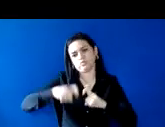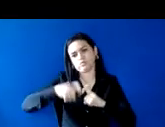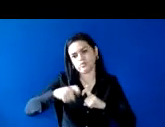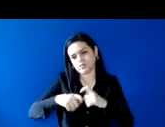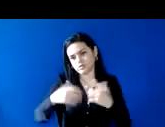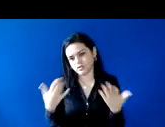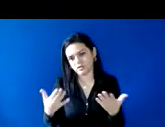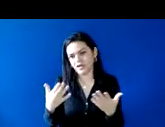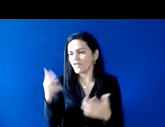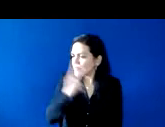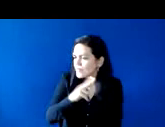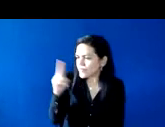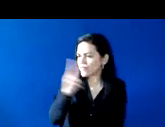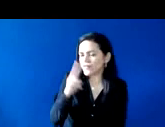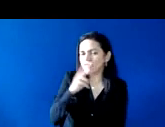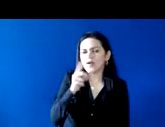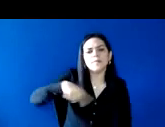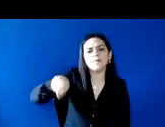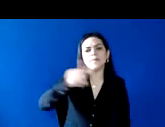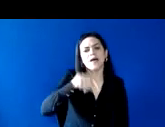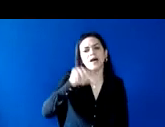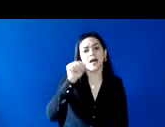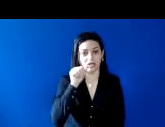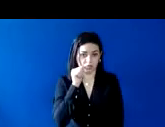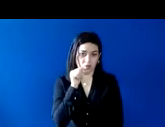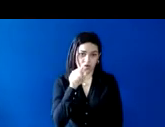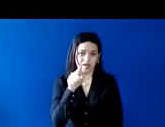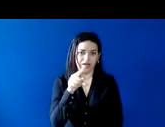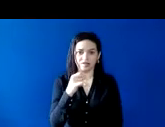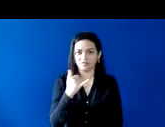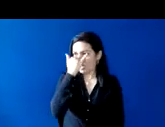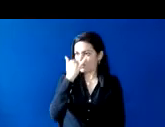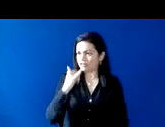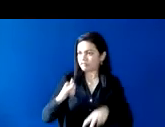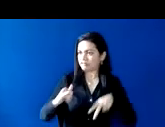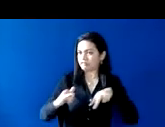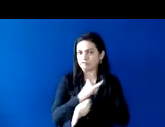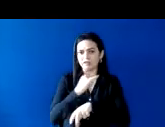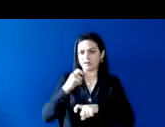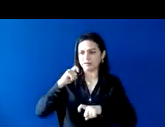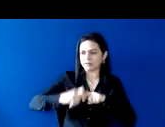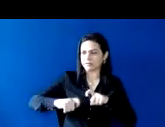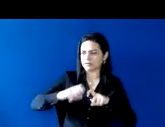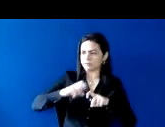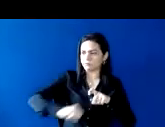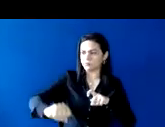de emergência para que as mulheres vítimas de estupro não